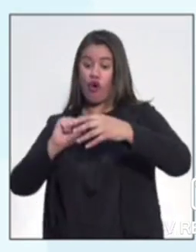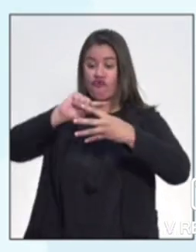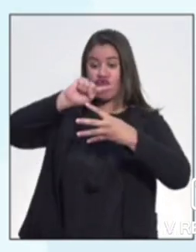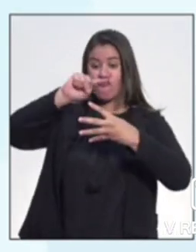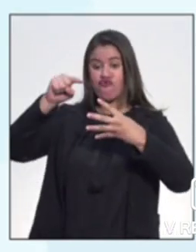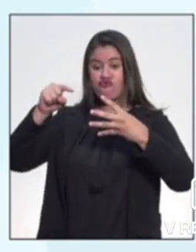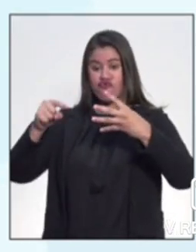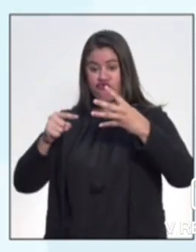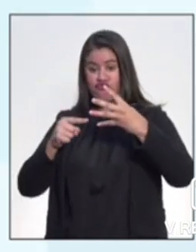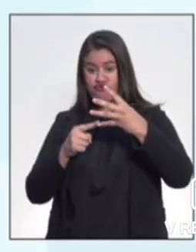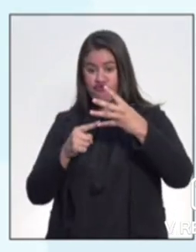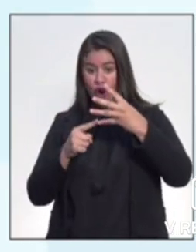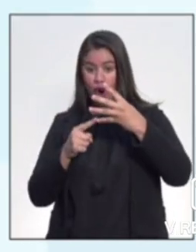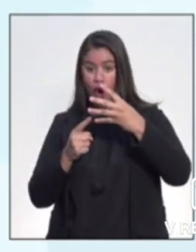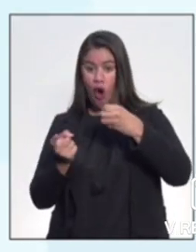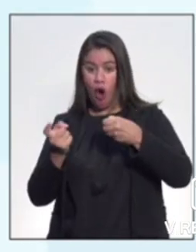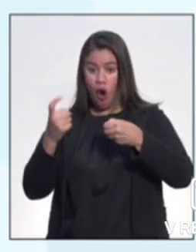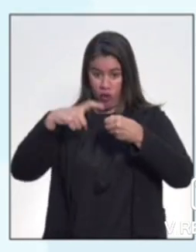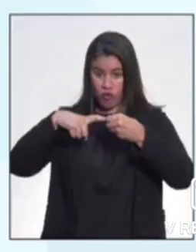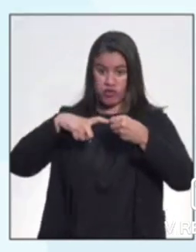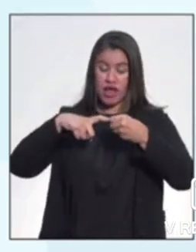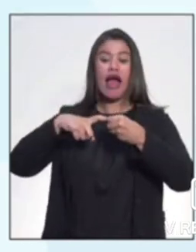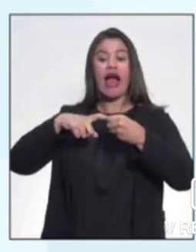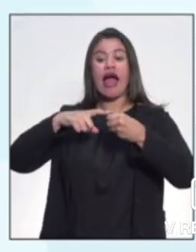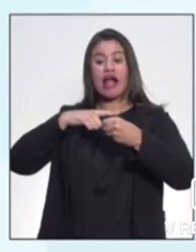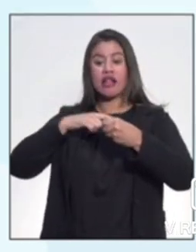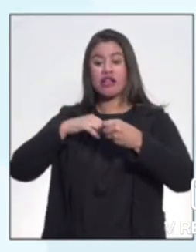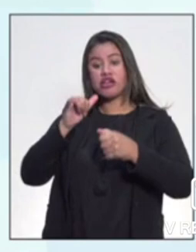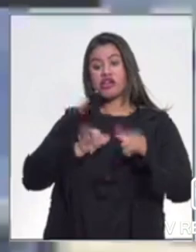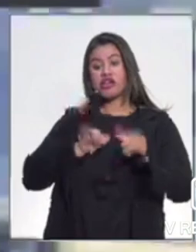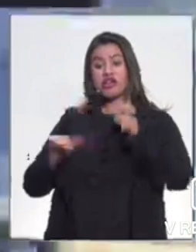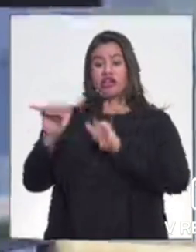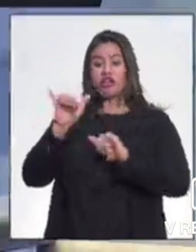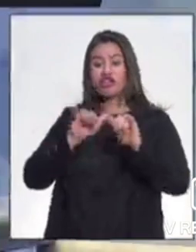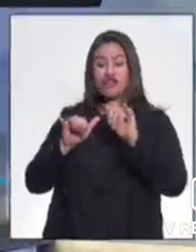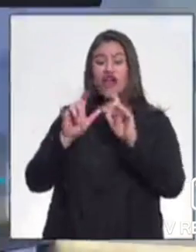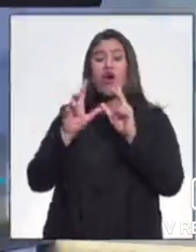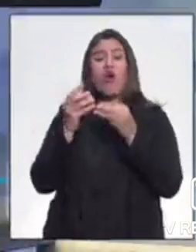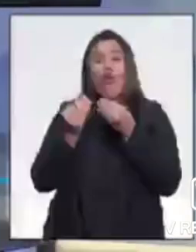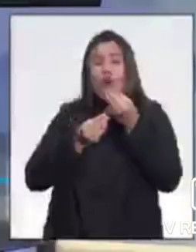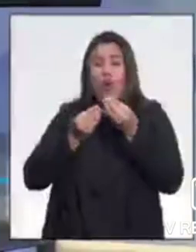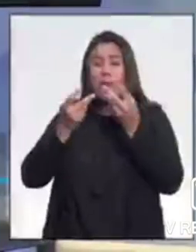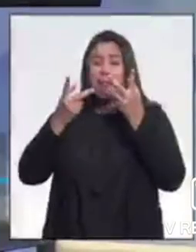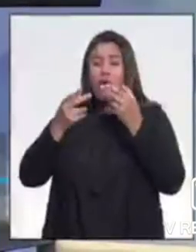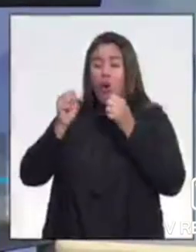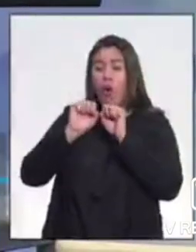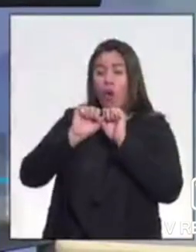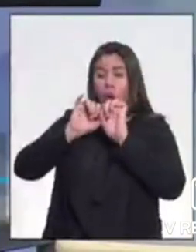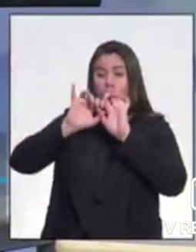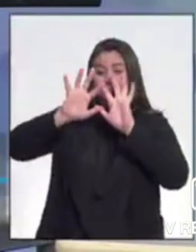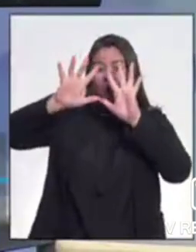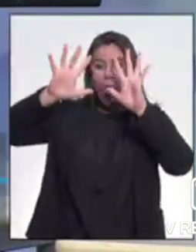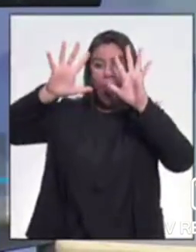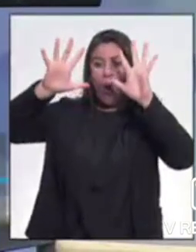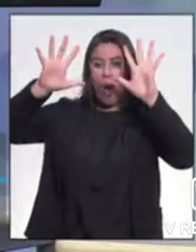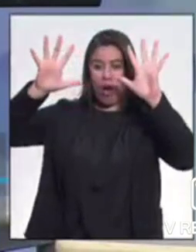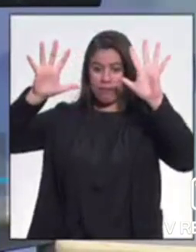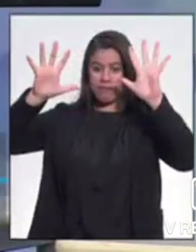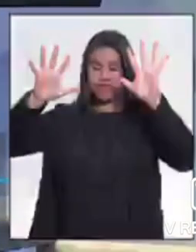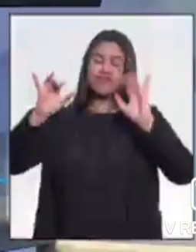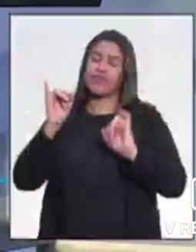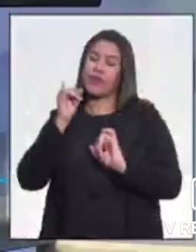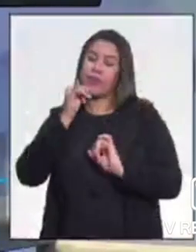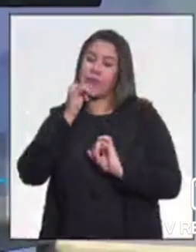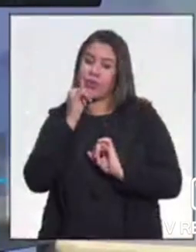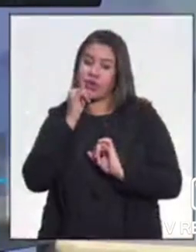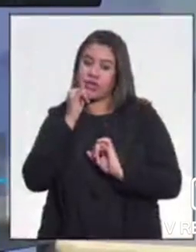Ele libera energia. Isso acontece em forma de luz, né? Se vocês já pegaram, por